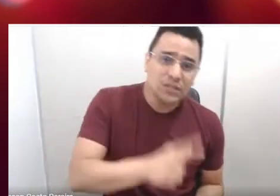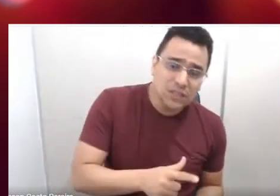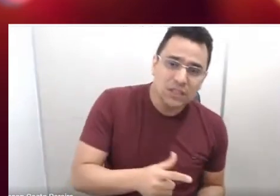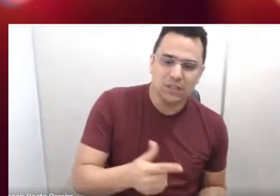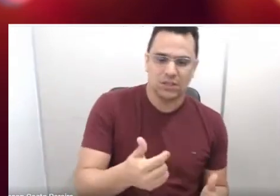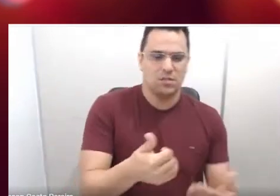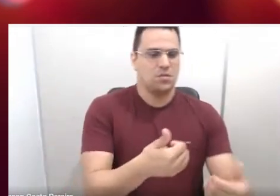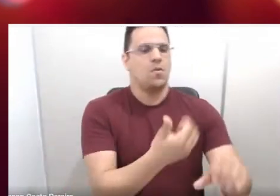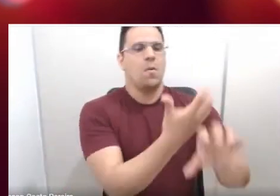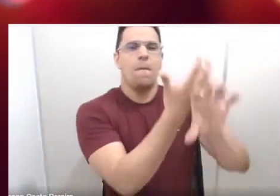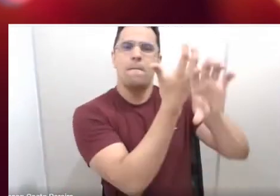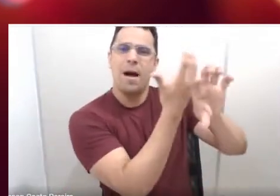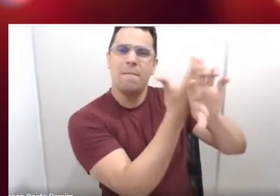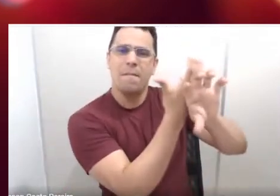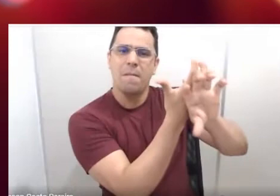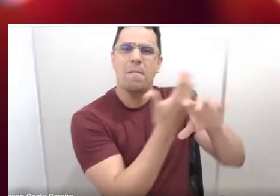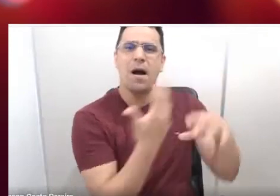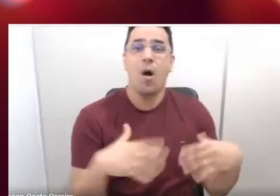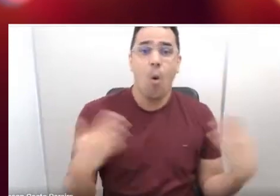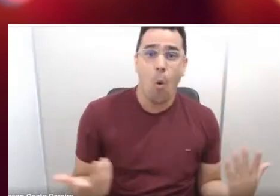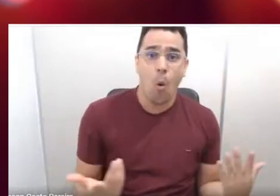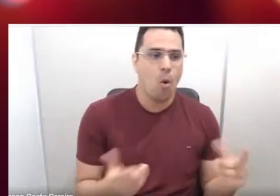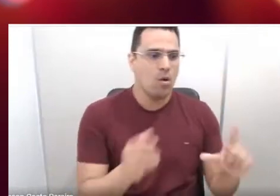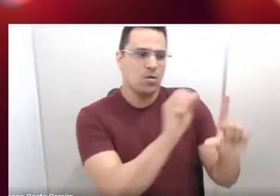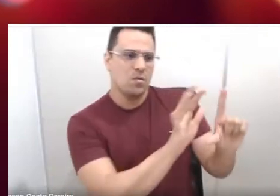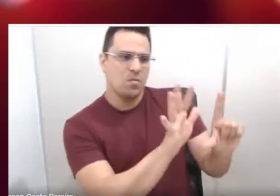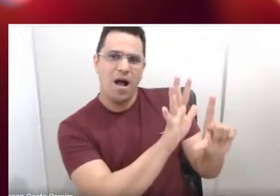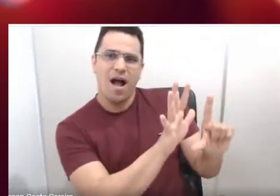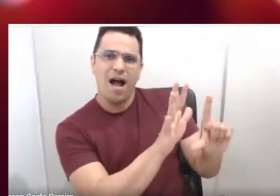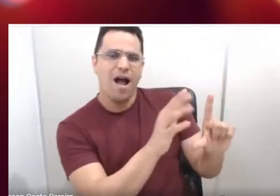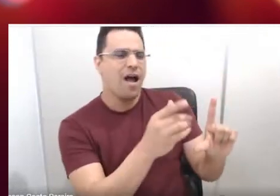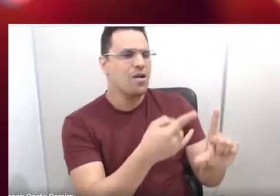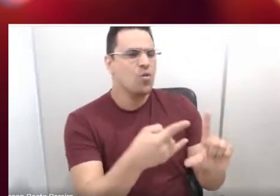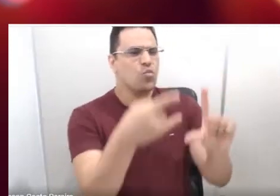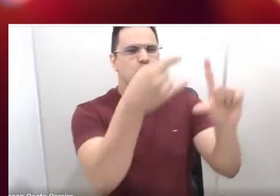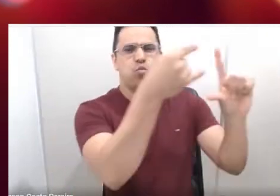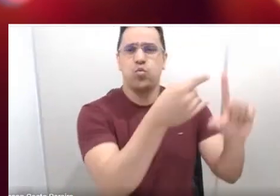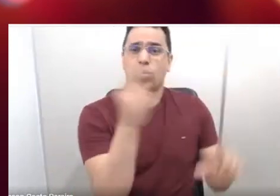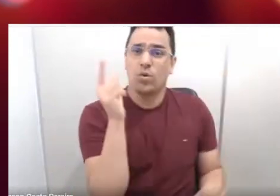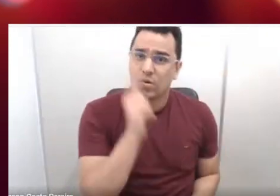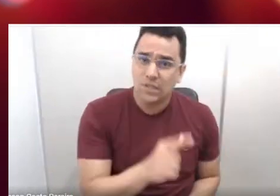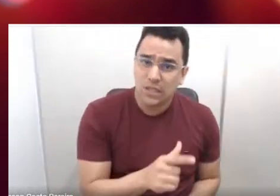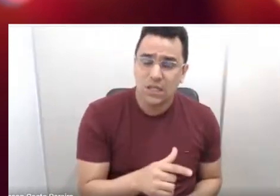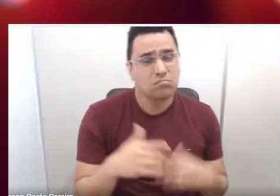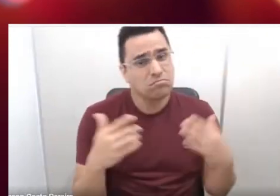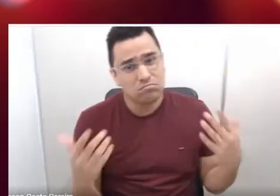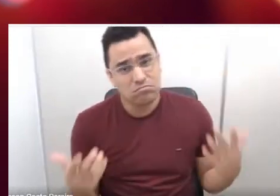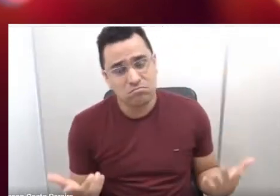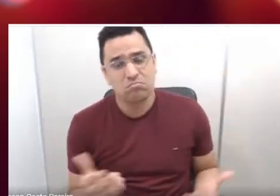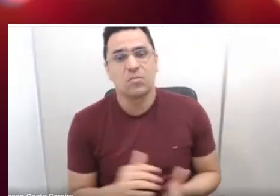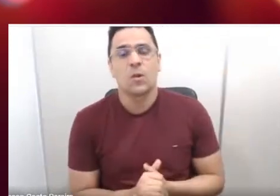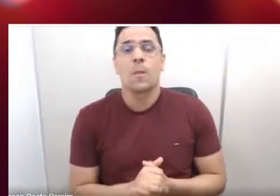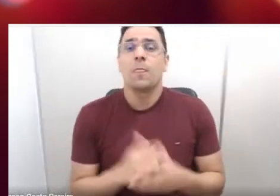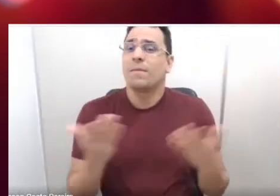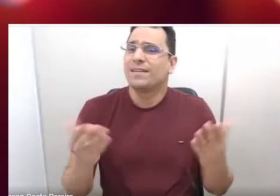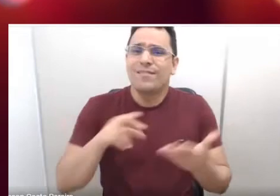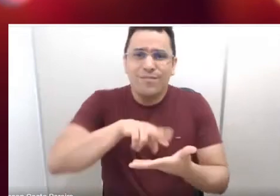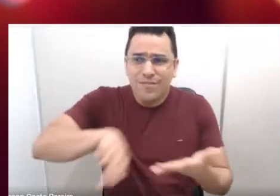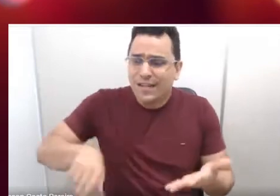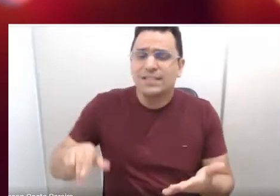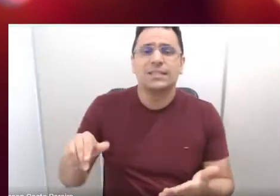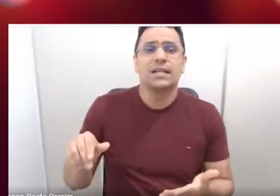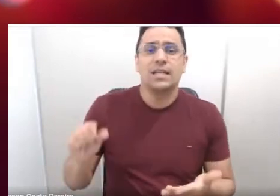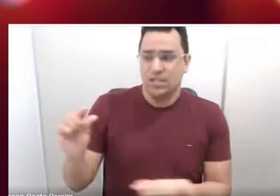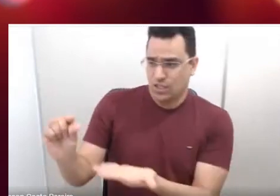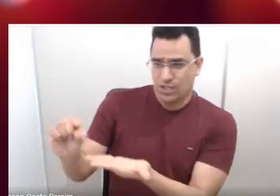às aulas e conseguir sobreviver também, né? Porque em que pese a gente tá em casa, tá todo mundo em casa, mas tem muita gente em